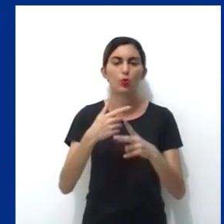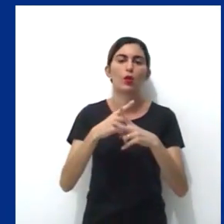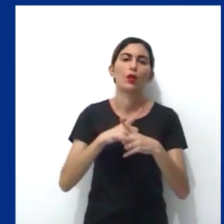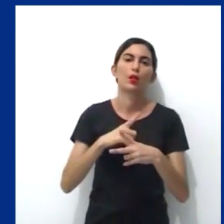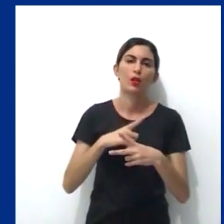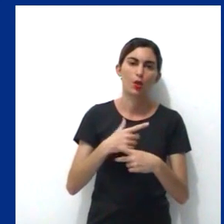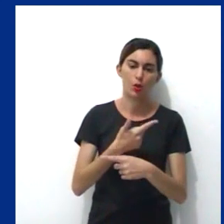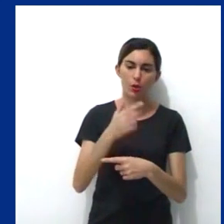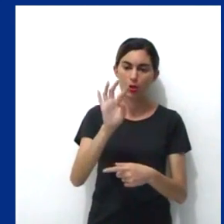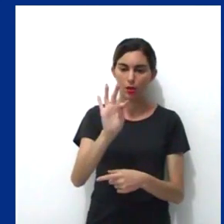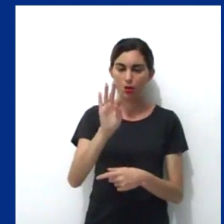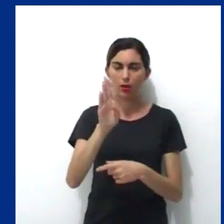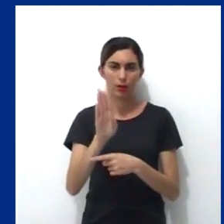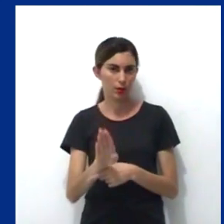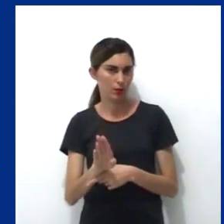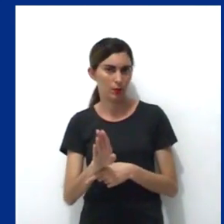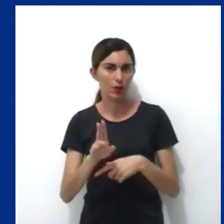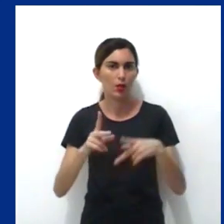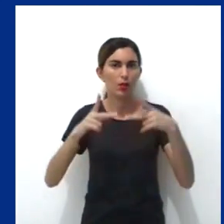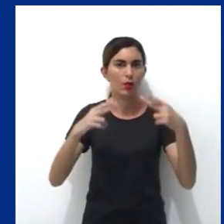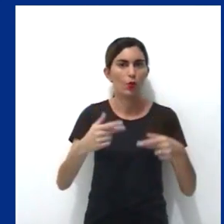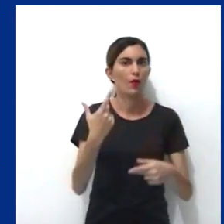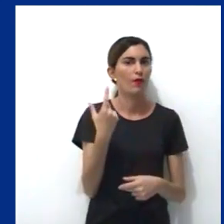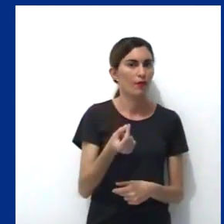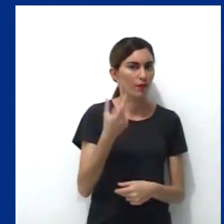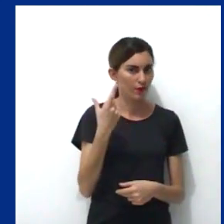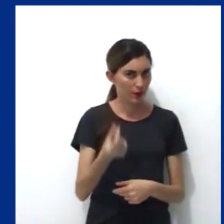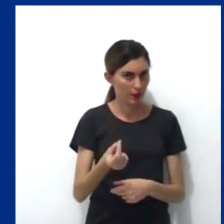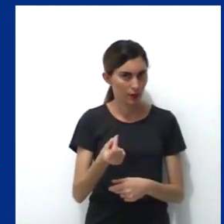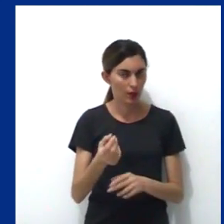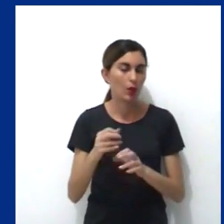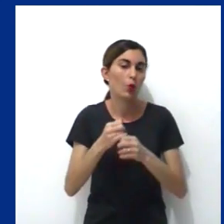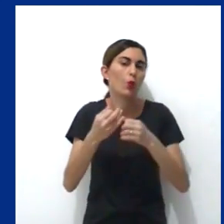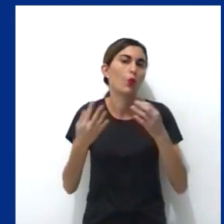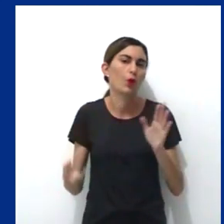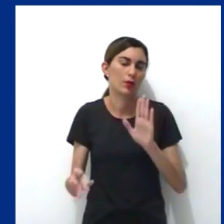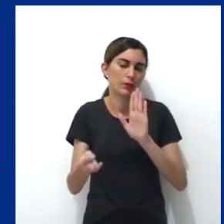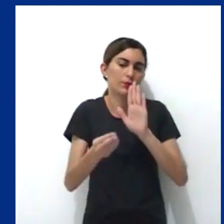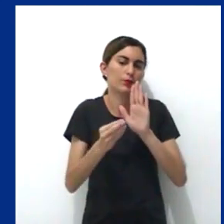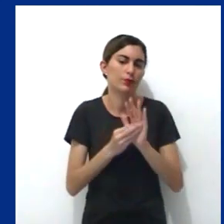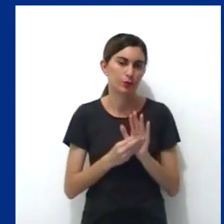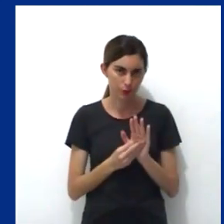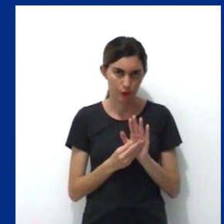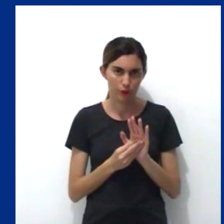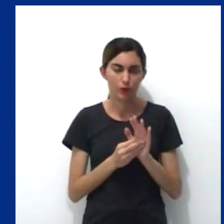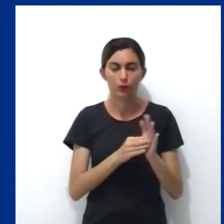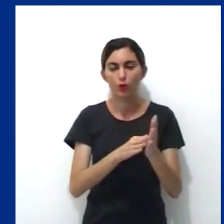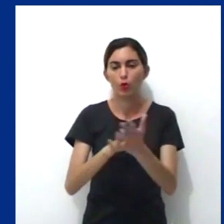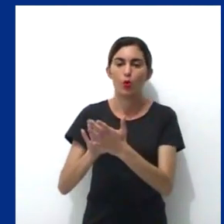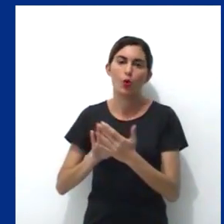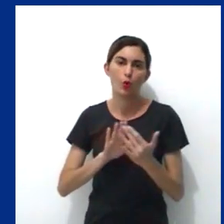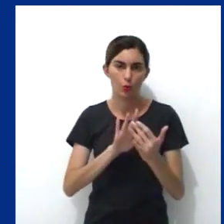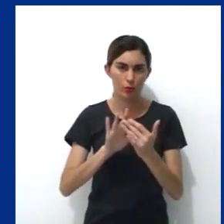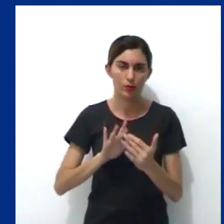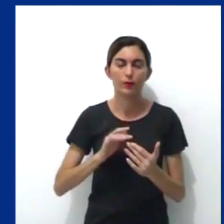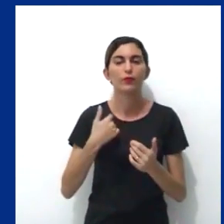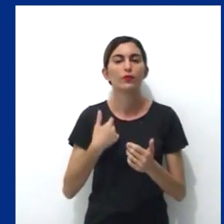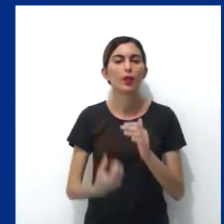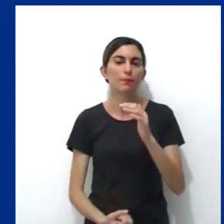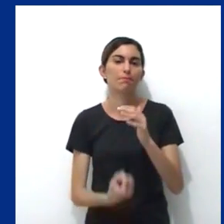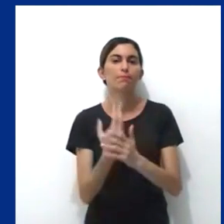dois objetos com temperaturas diferentes. Tem um objeto com a temperatura TA igual a